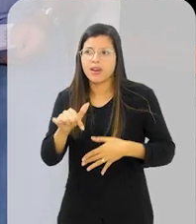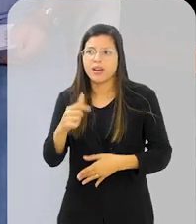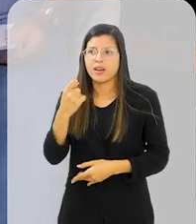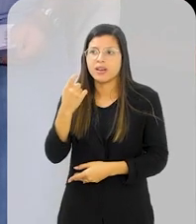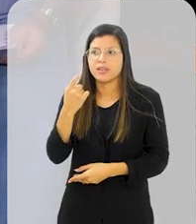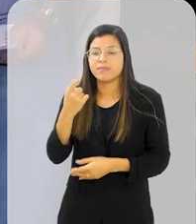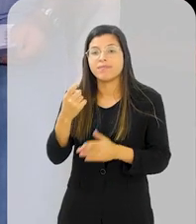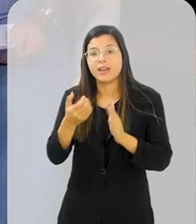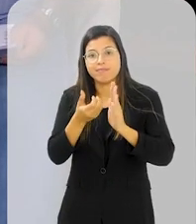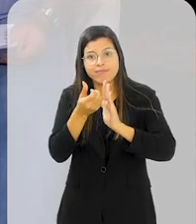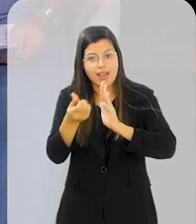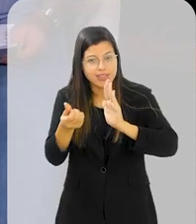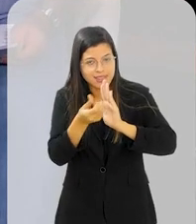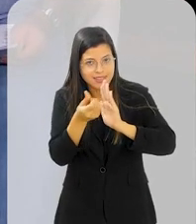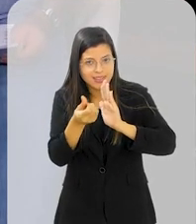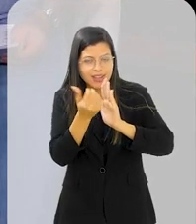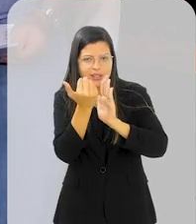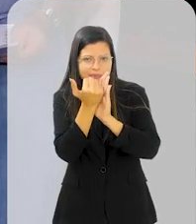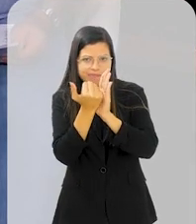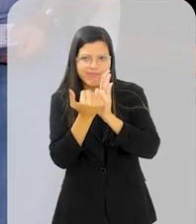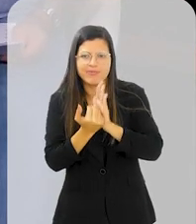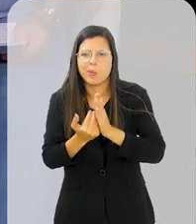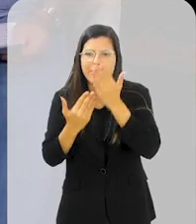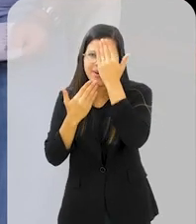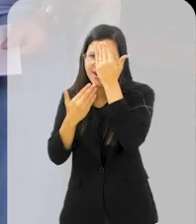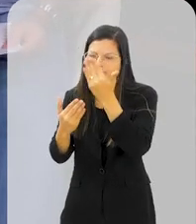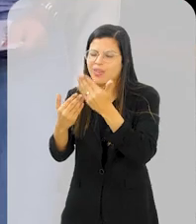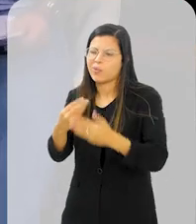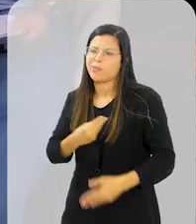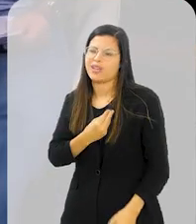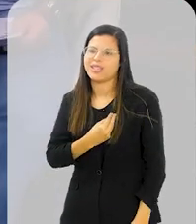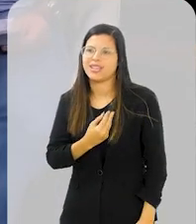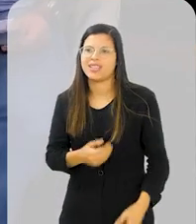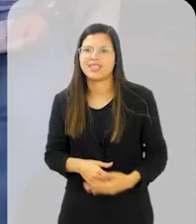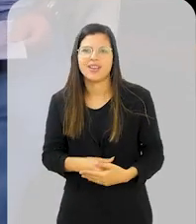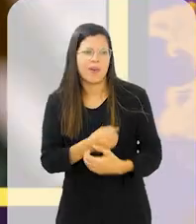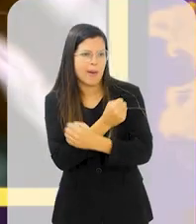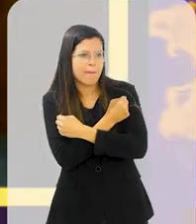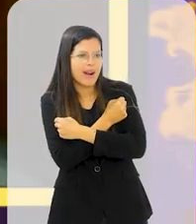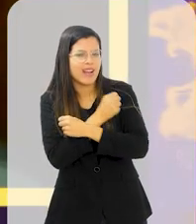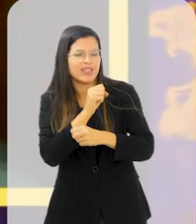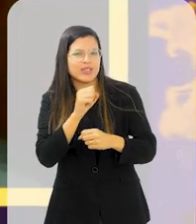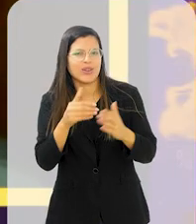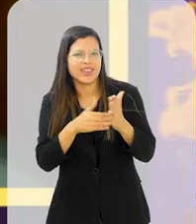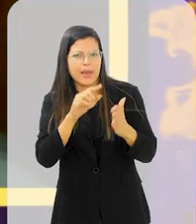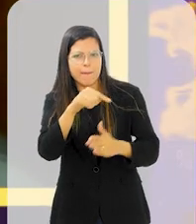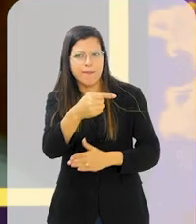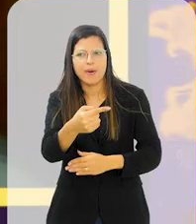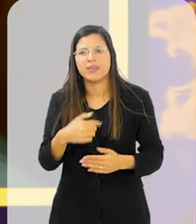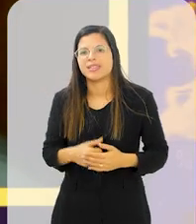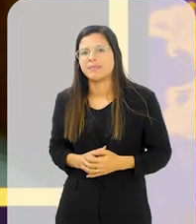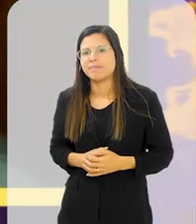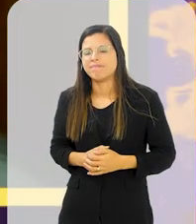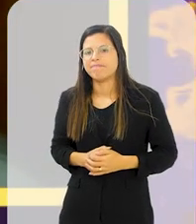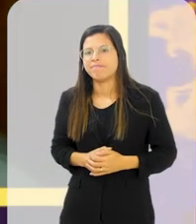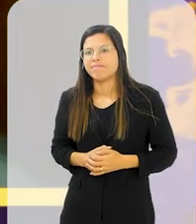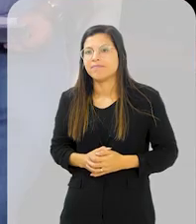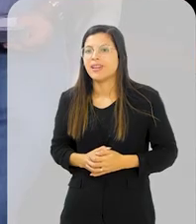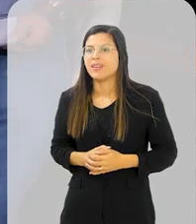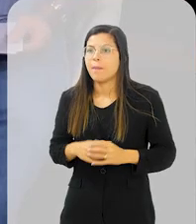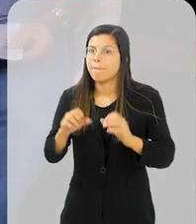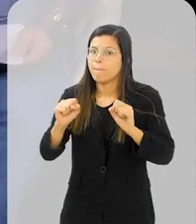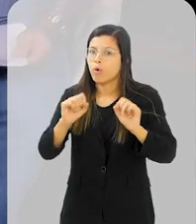na sexta posição. Rafael, obrigado pela tua presença. Um abraço, Rui, até a próxima. Valeu, e você